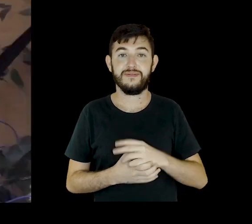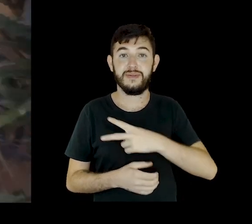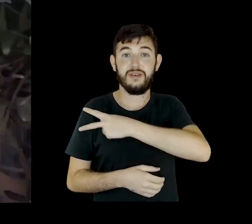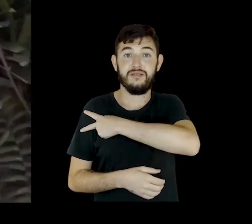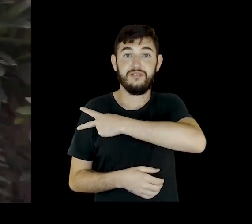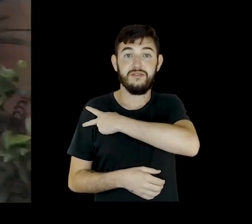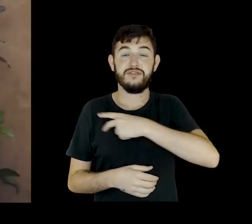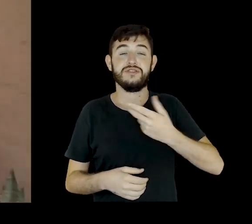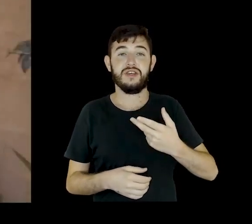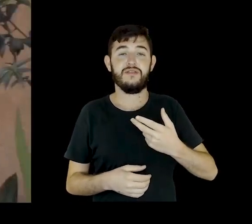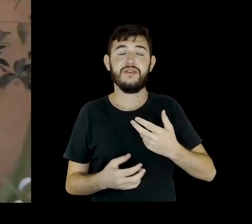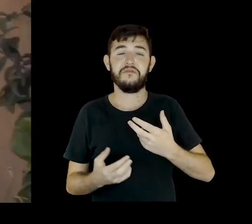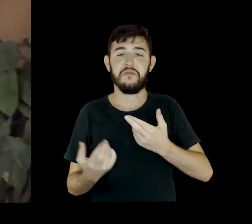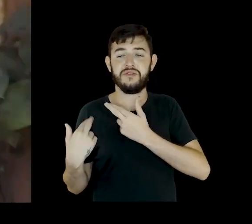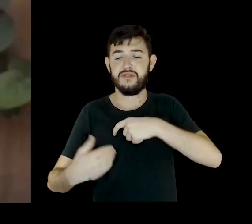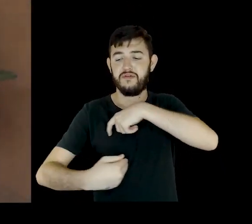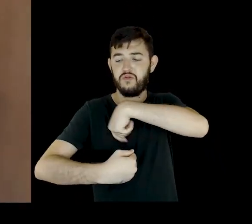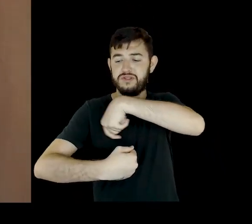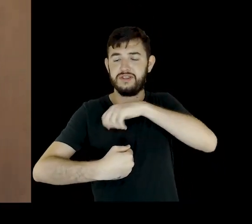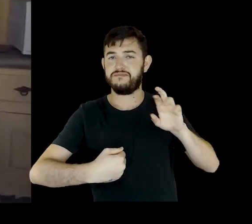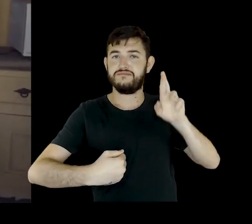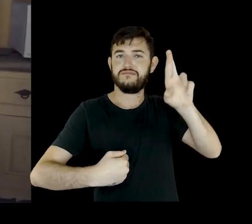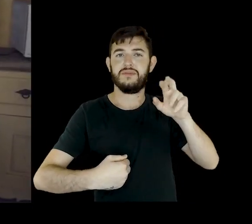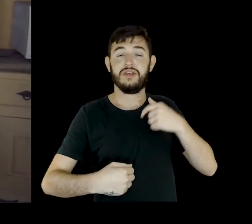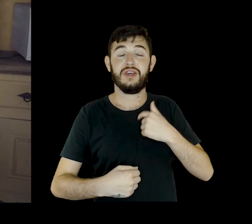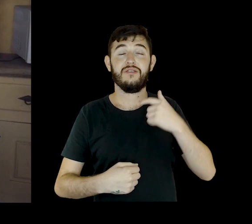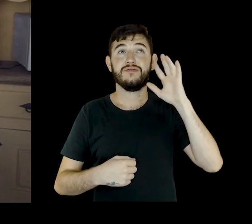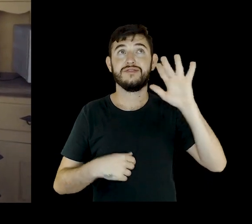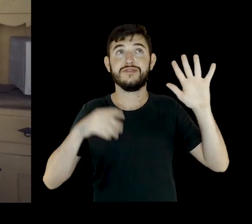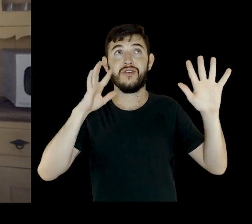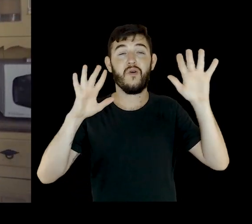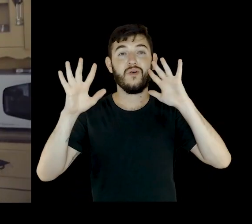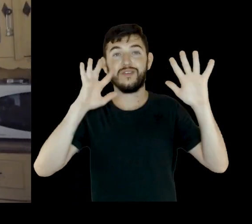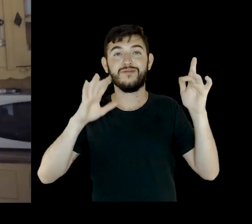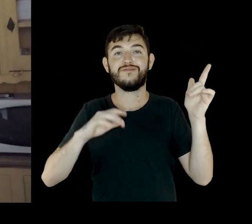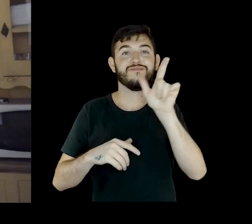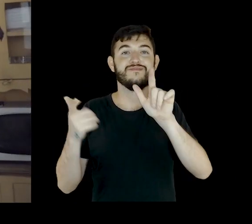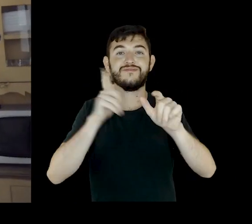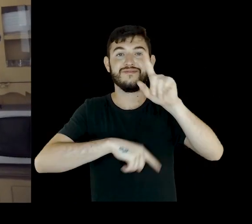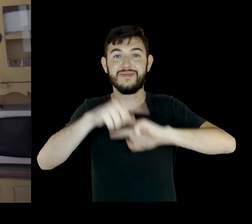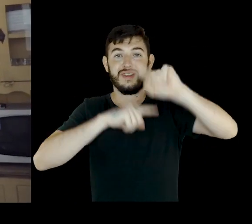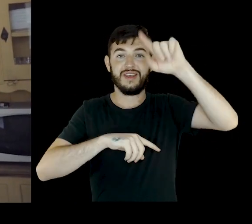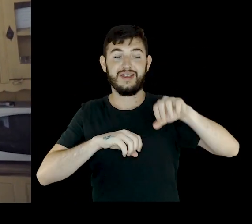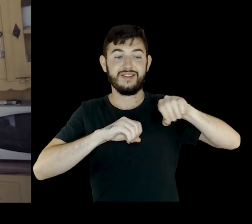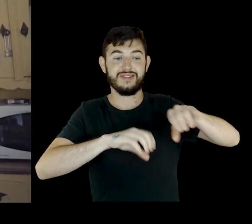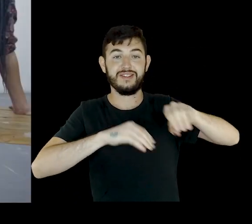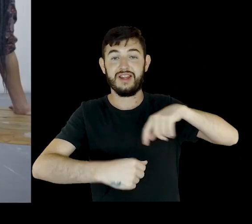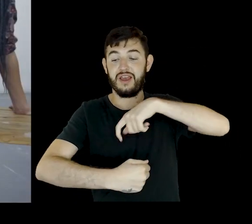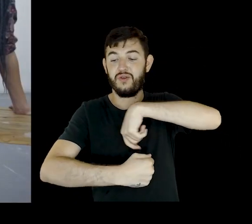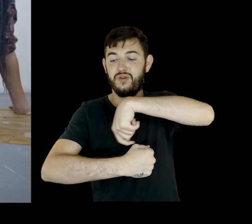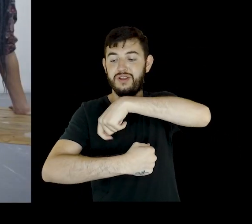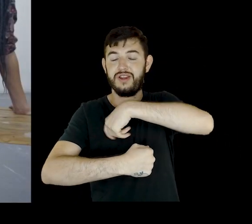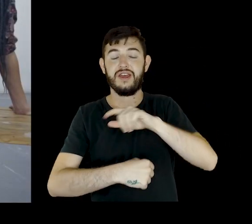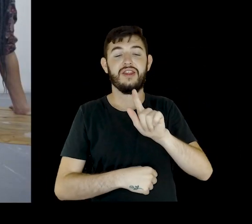Eu sou chefe de cozinha, né? Então, o que eu tô fazendo, assim, pra mim, eu tô realizando um grande sonho, que é dar aula de culinária.